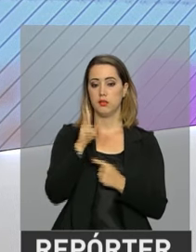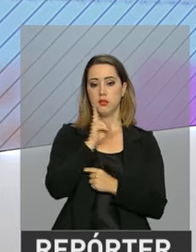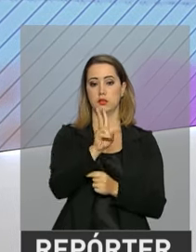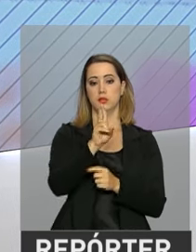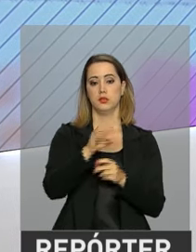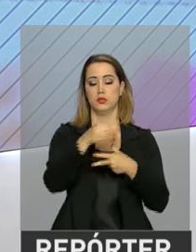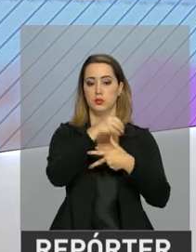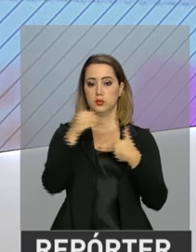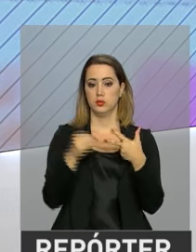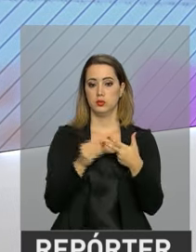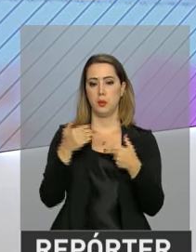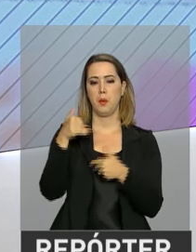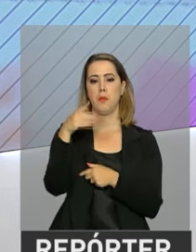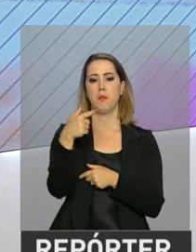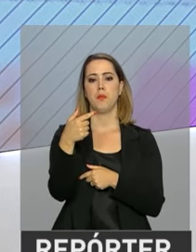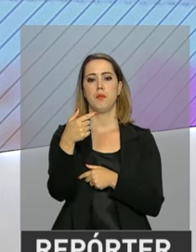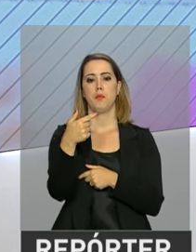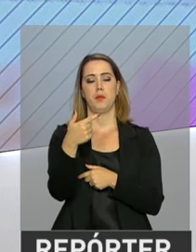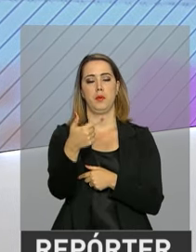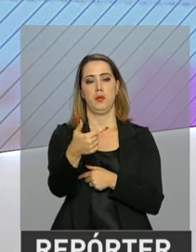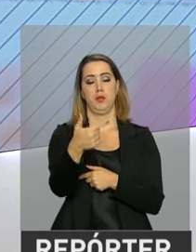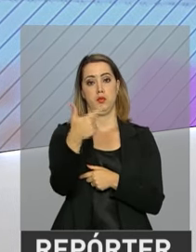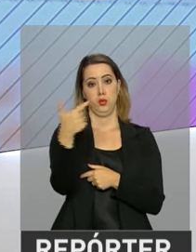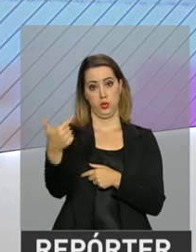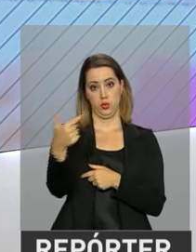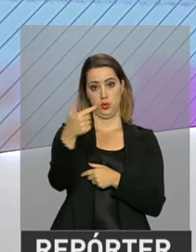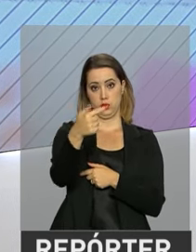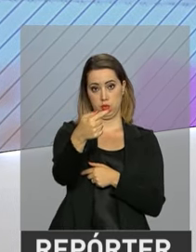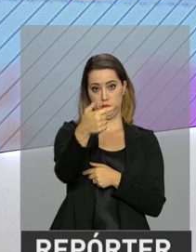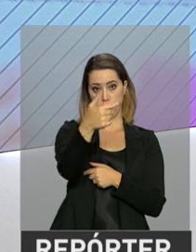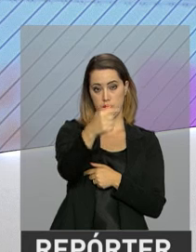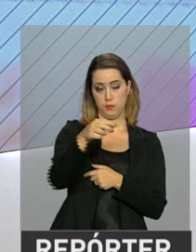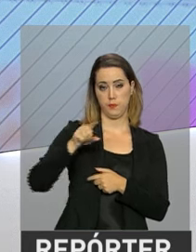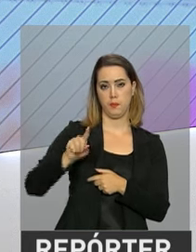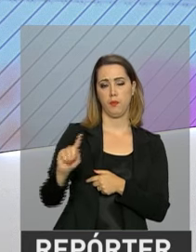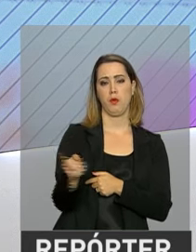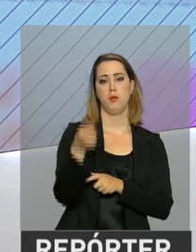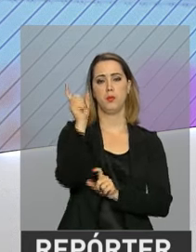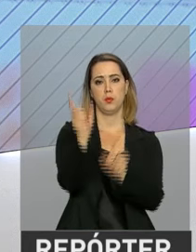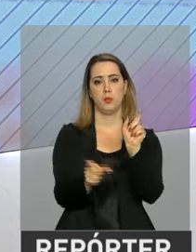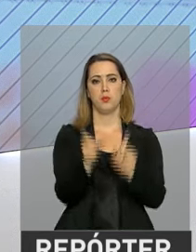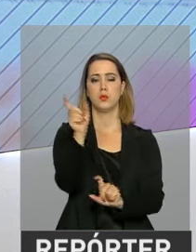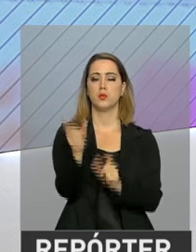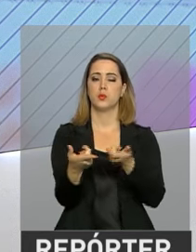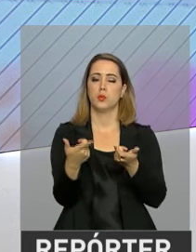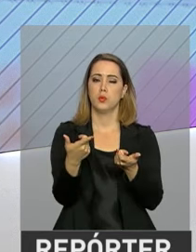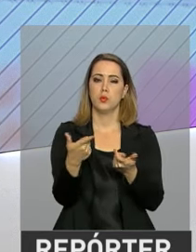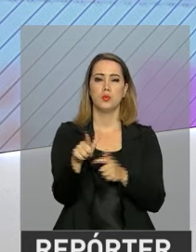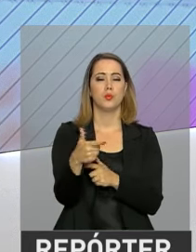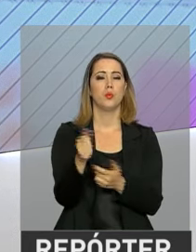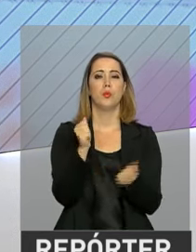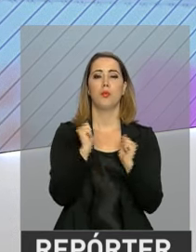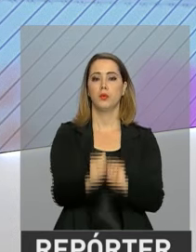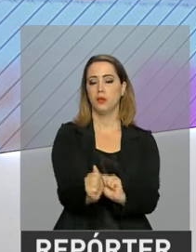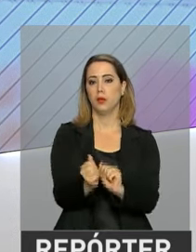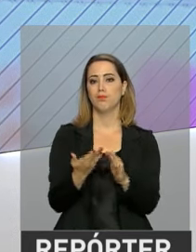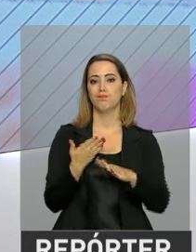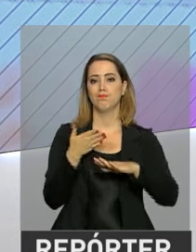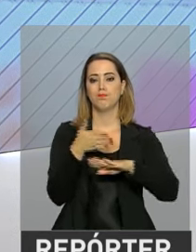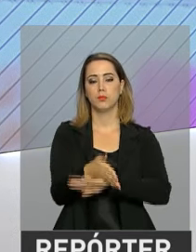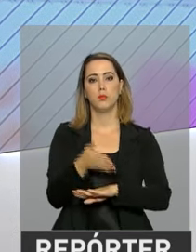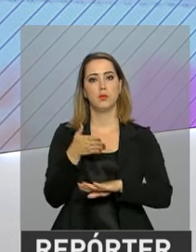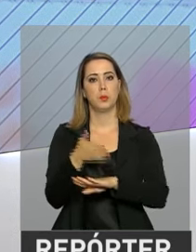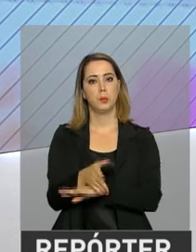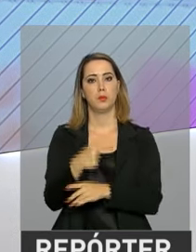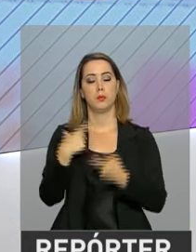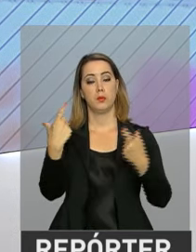de 277.000 candidatos não puderam participar da aplicação regular das provas nos dias 5 e 6 de novembro por causa das